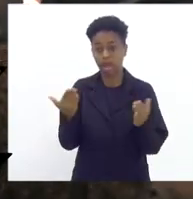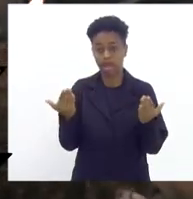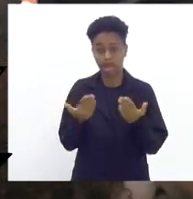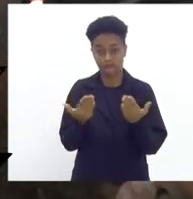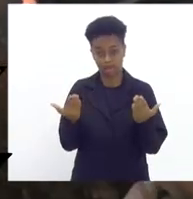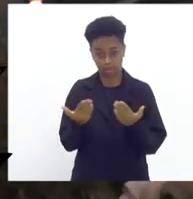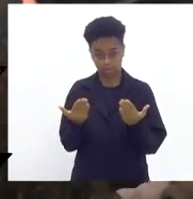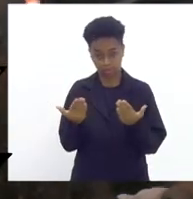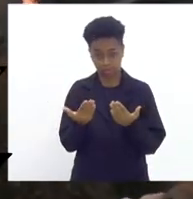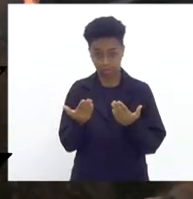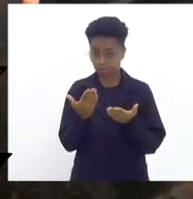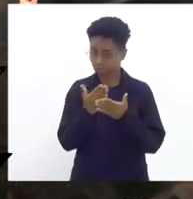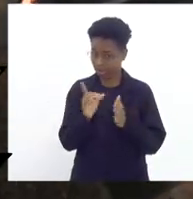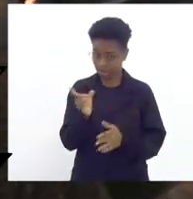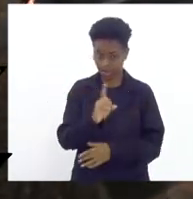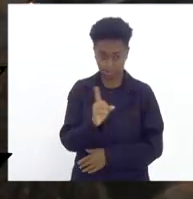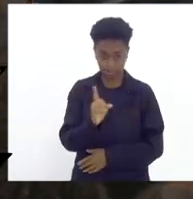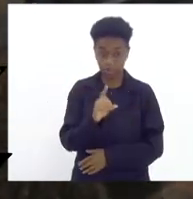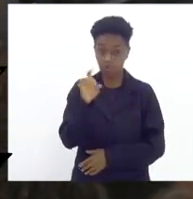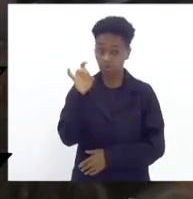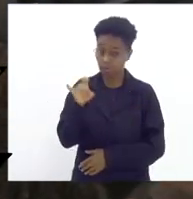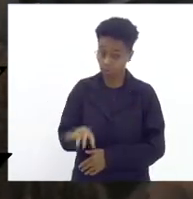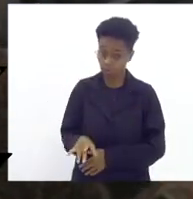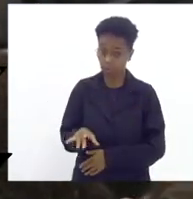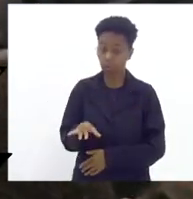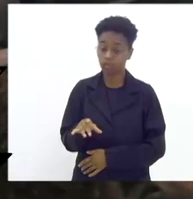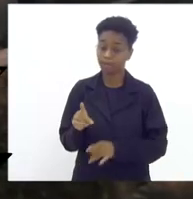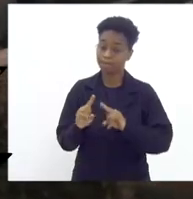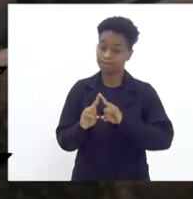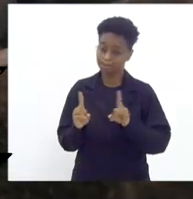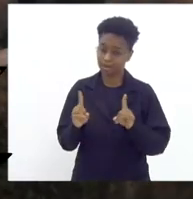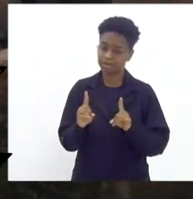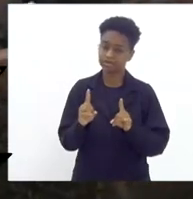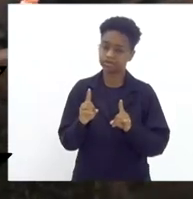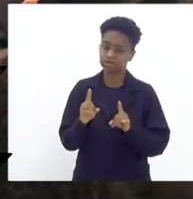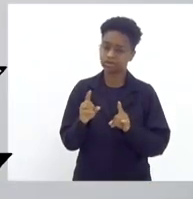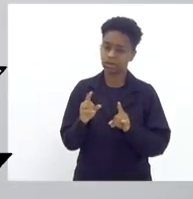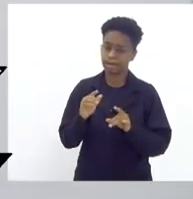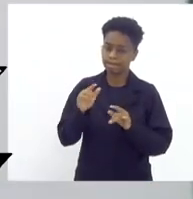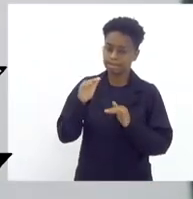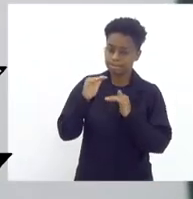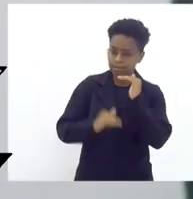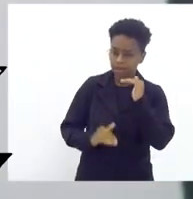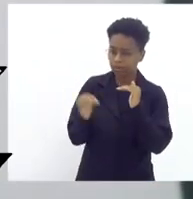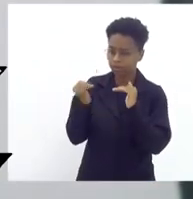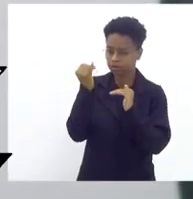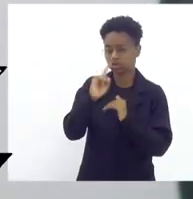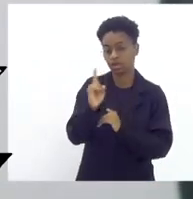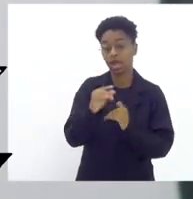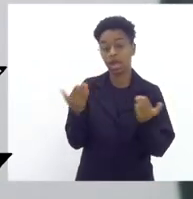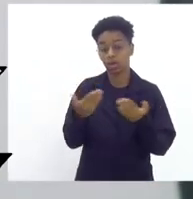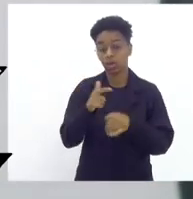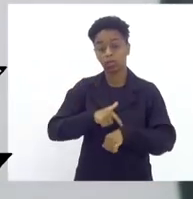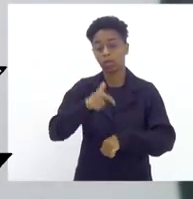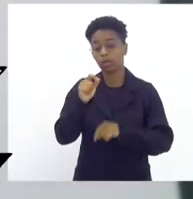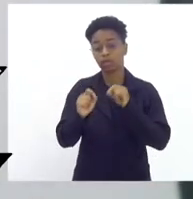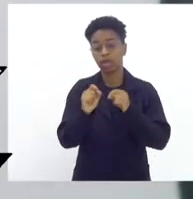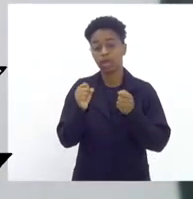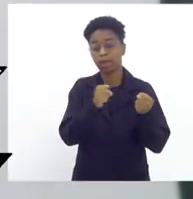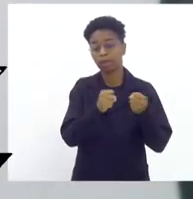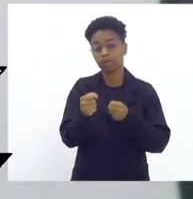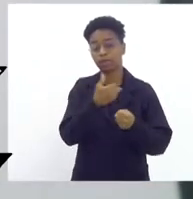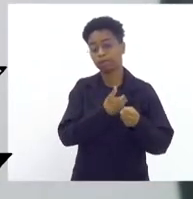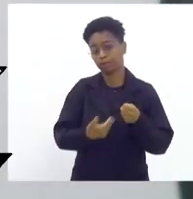não acabou por último e mais de longe nem menos importante chegou a hora do poder público né